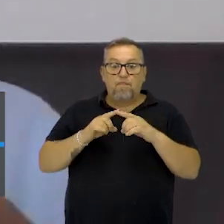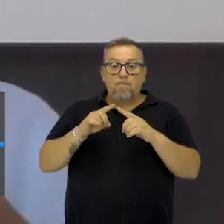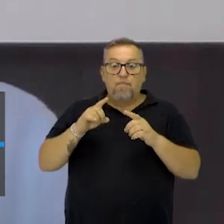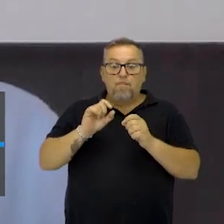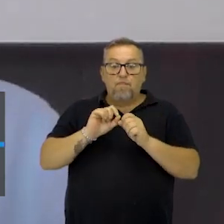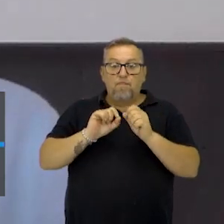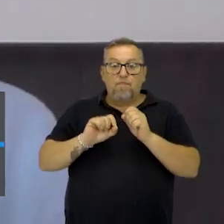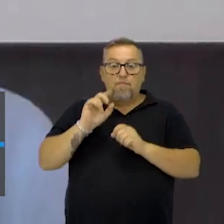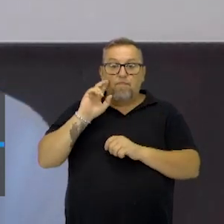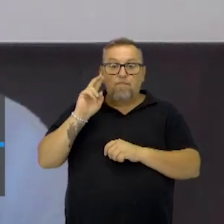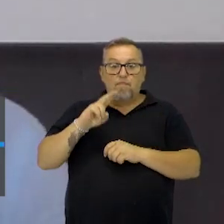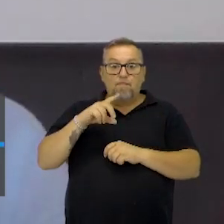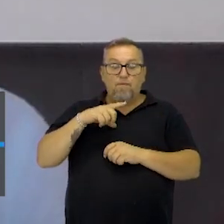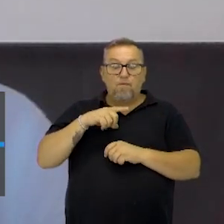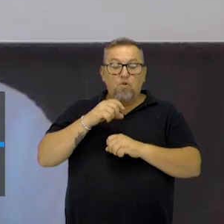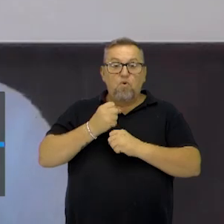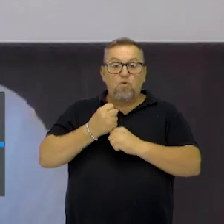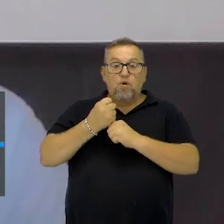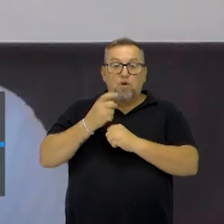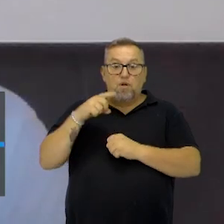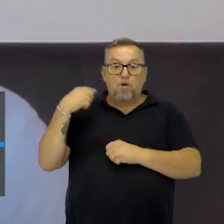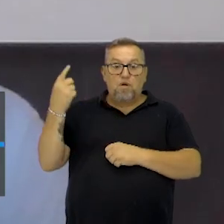gente precisa de sustentar